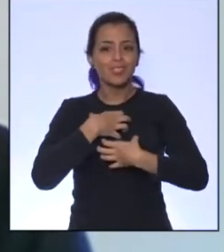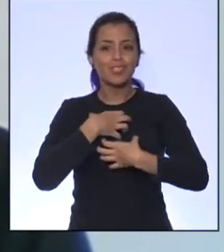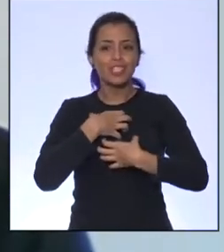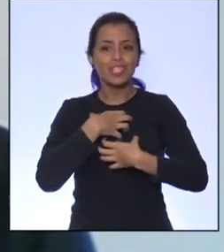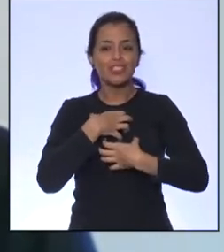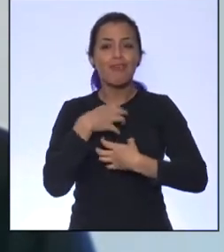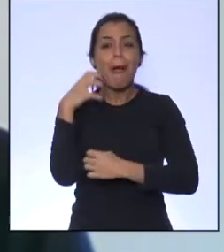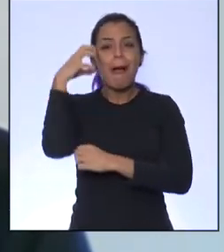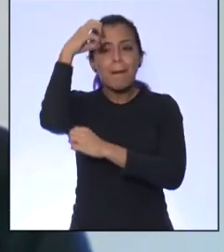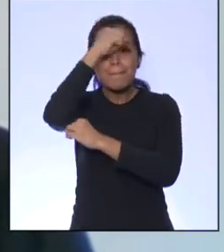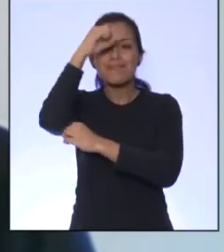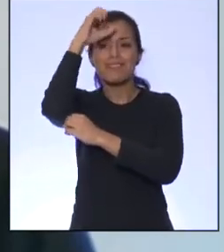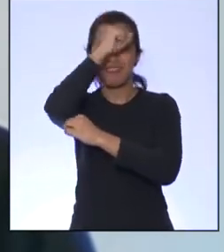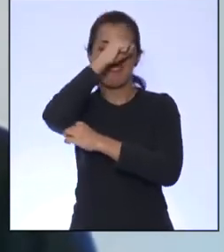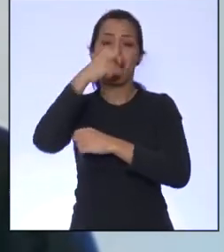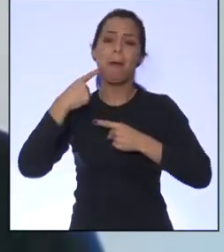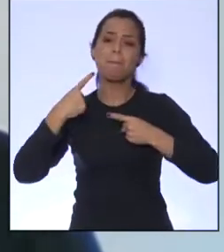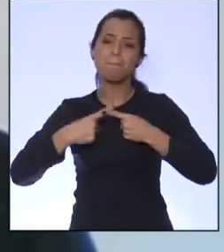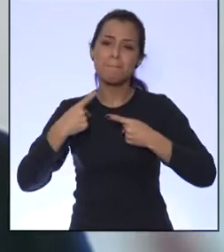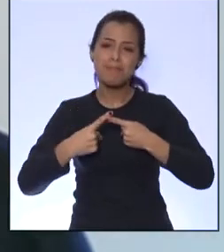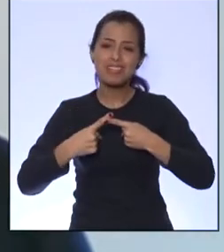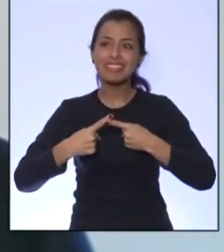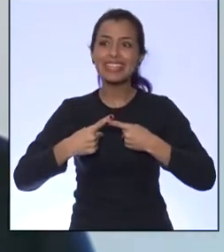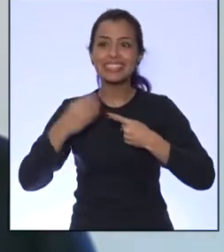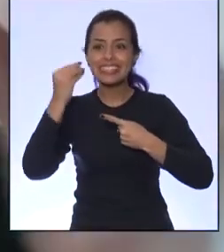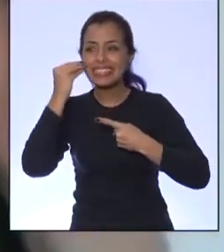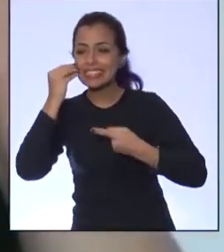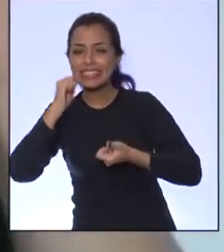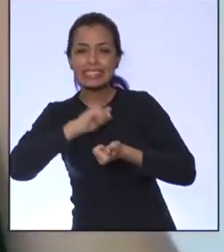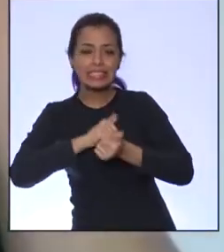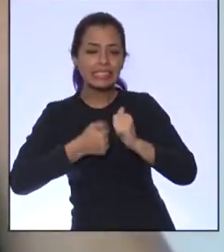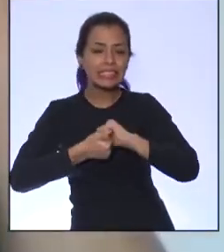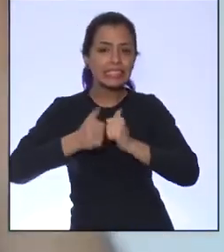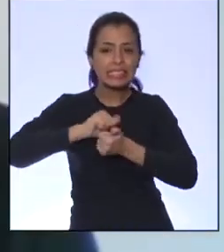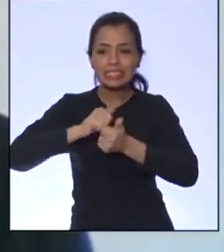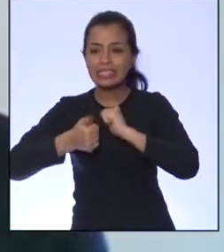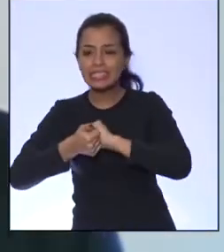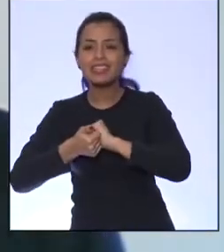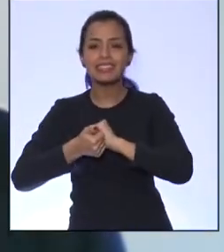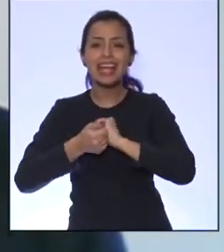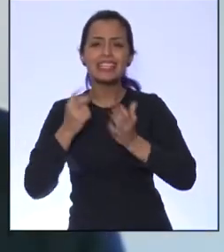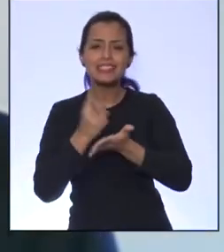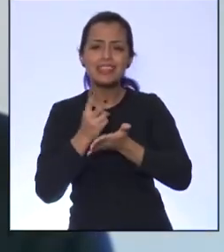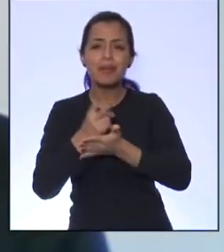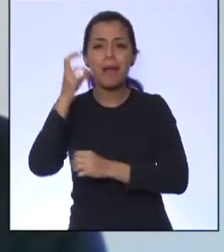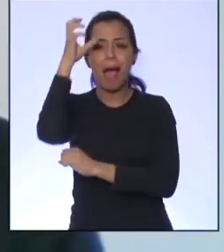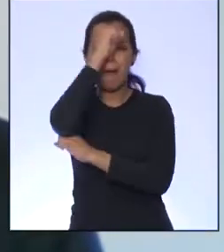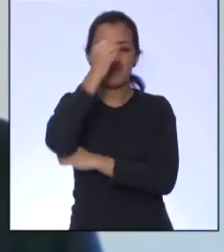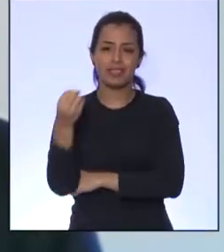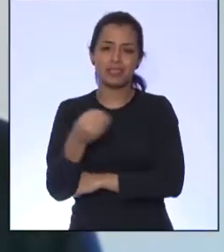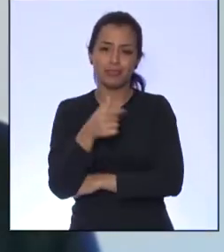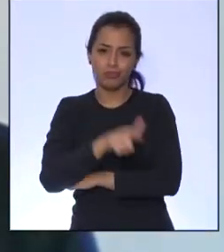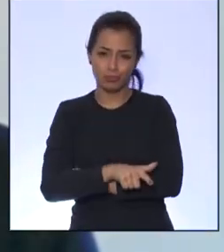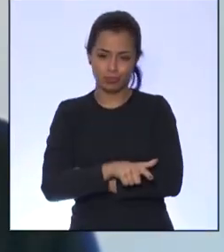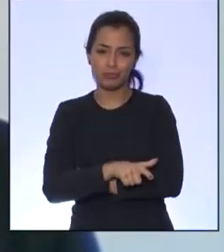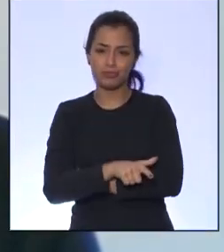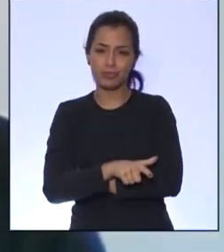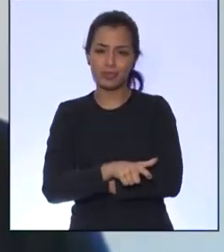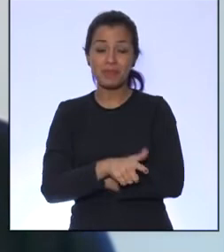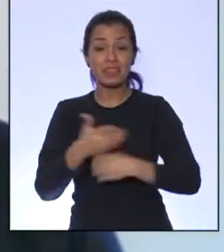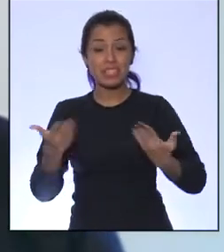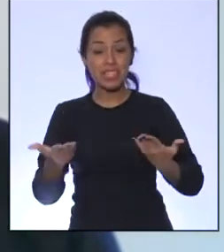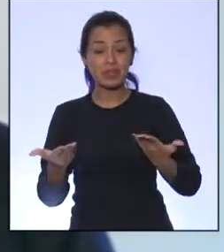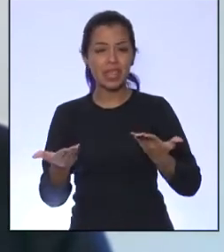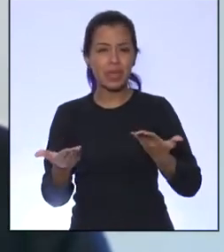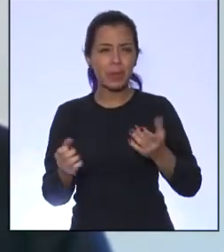vida, aprender a aprender e estar aberto a essa aprendizagem. O que a gente talvez esteja, uma